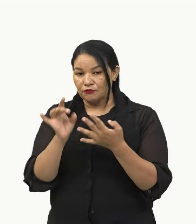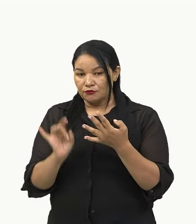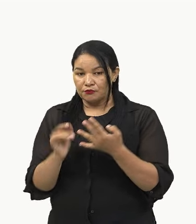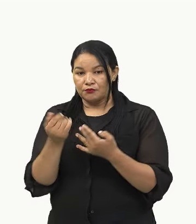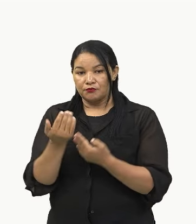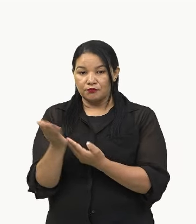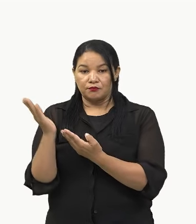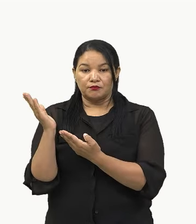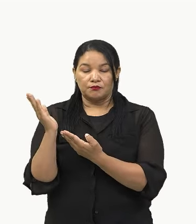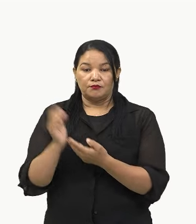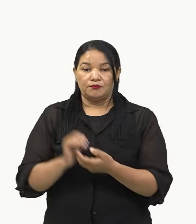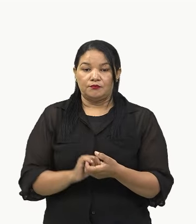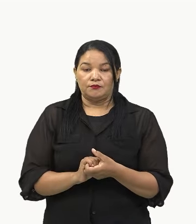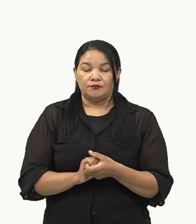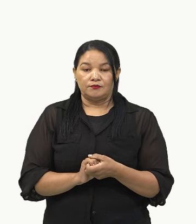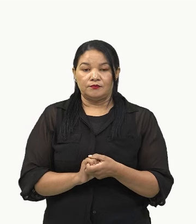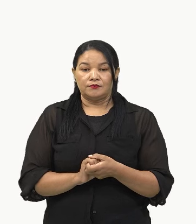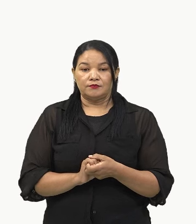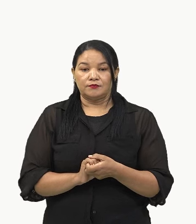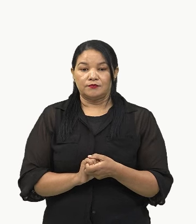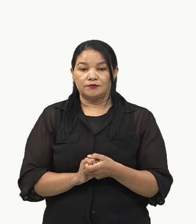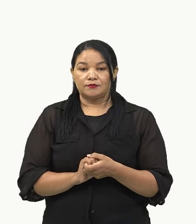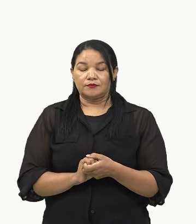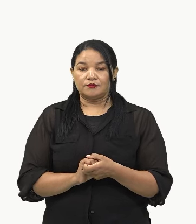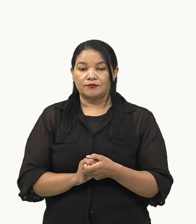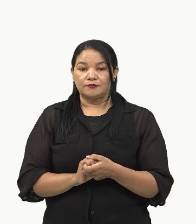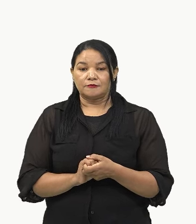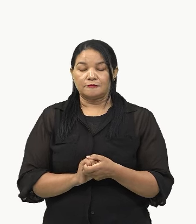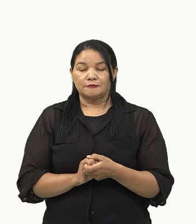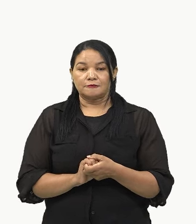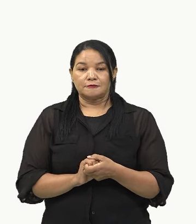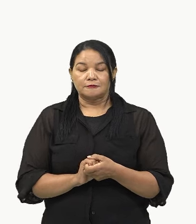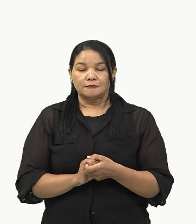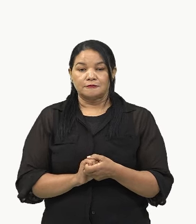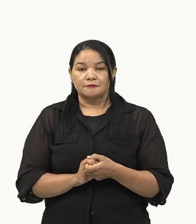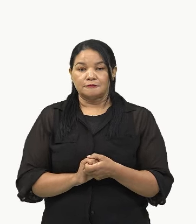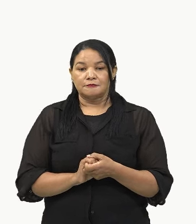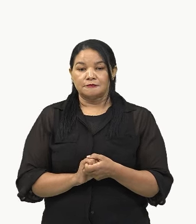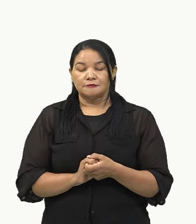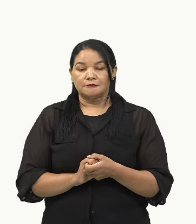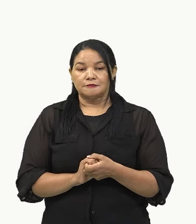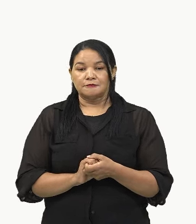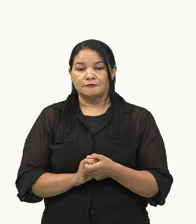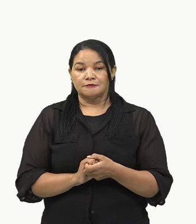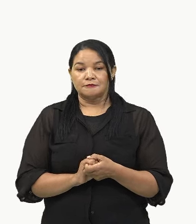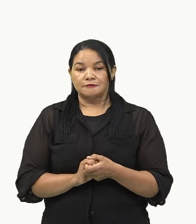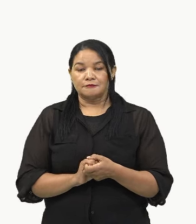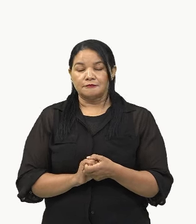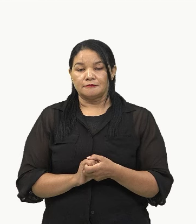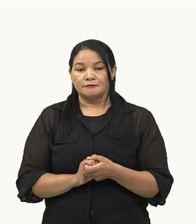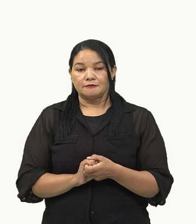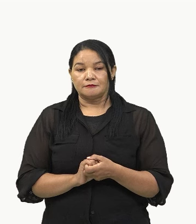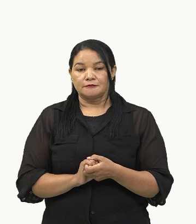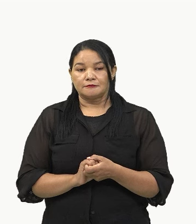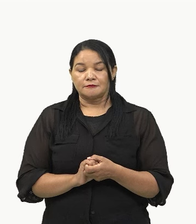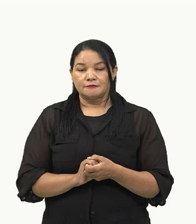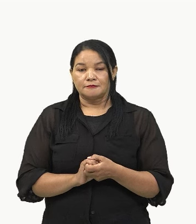nosotros hemos, vosotros habéis e ellos, ustedes han. E